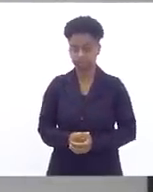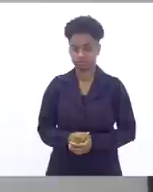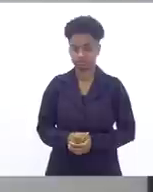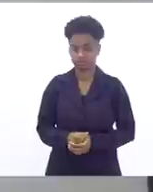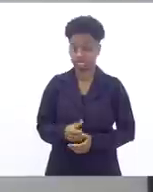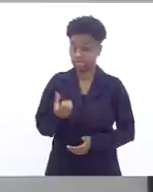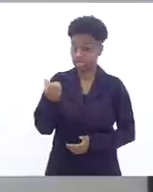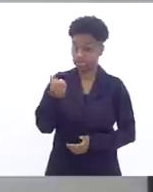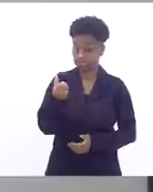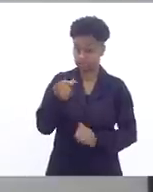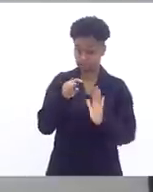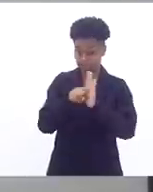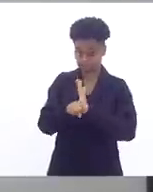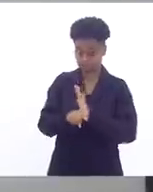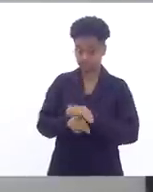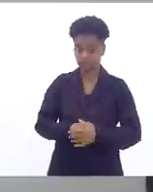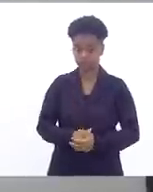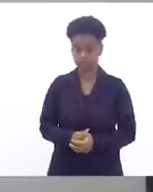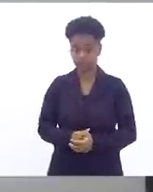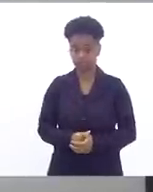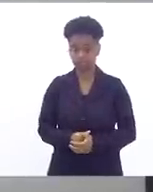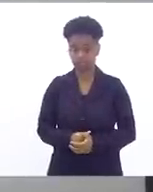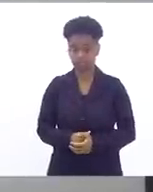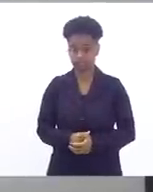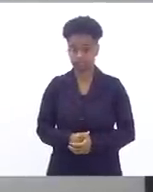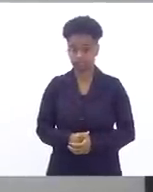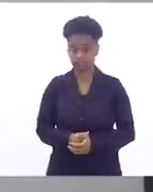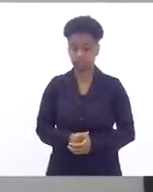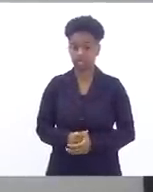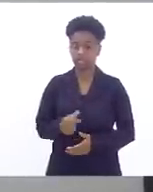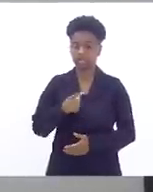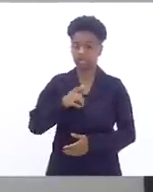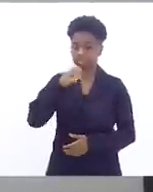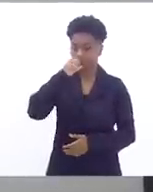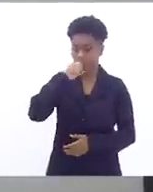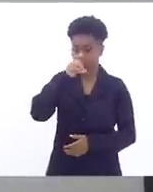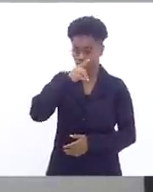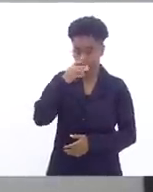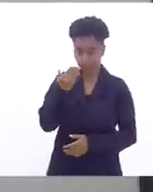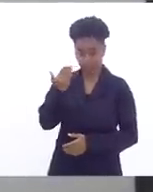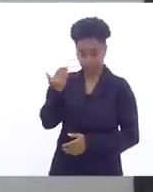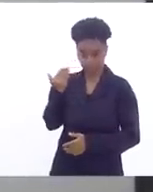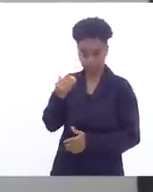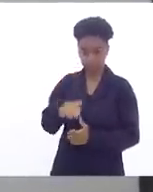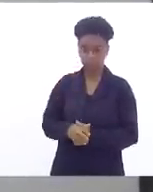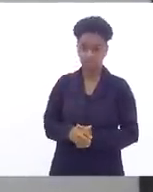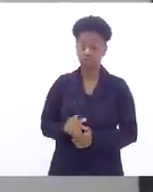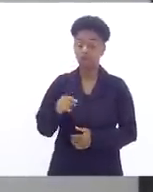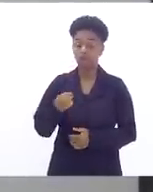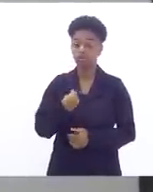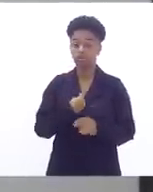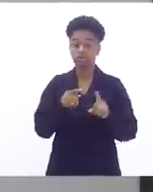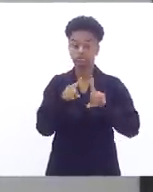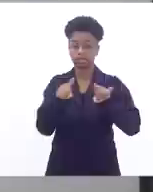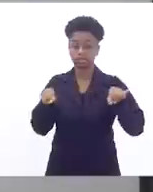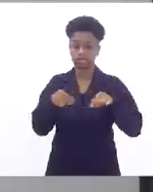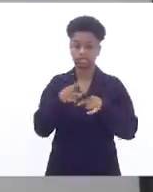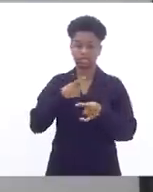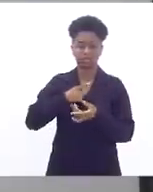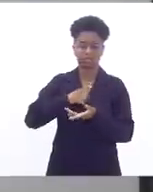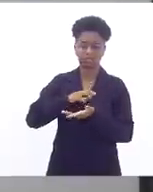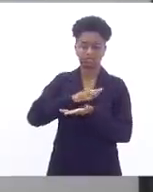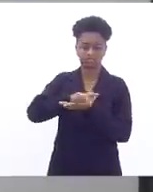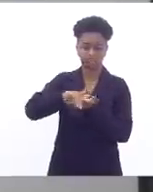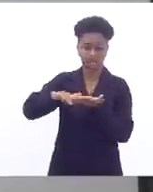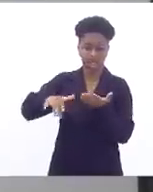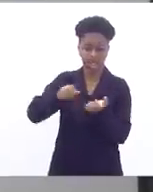a sexta questão que no último final de semana nosso gabinete recebeu um volume